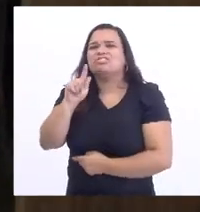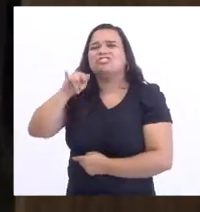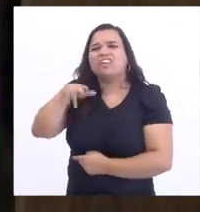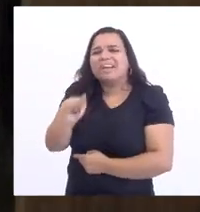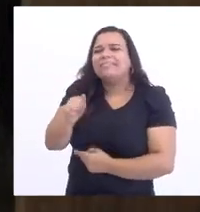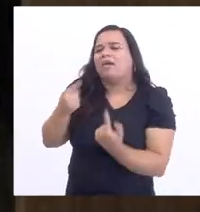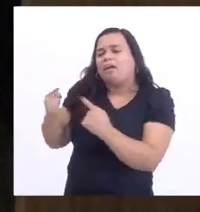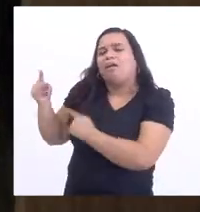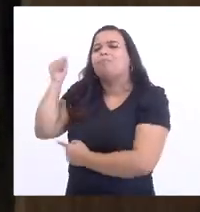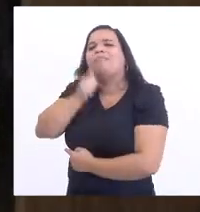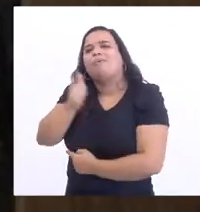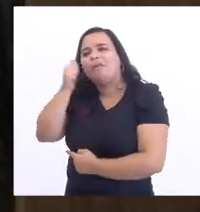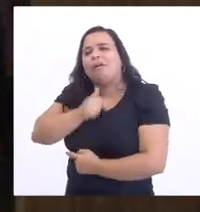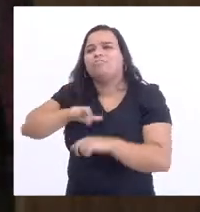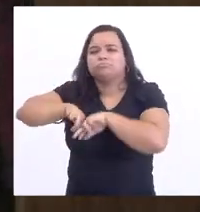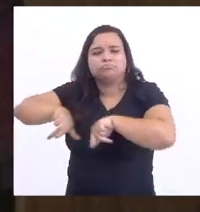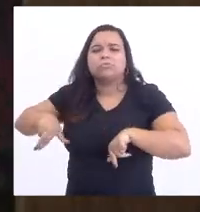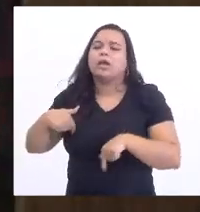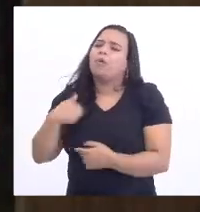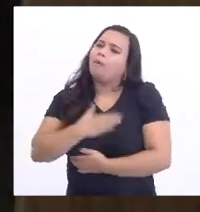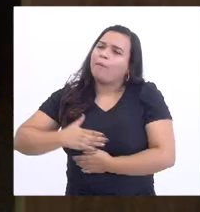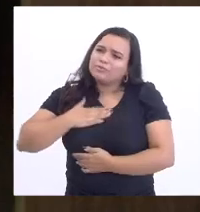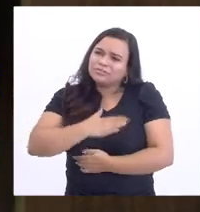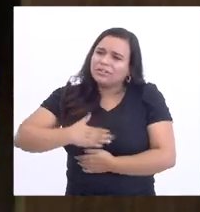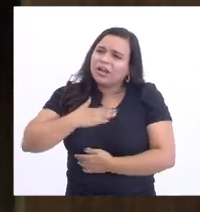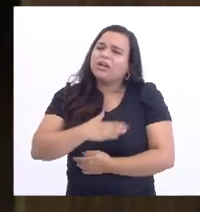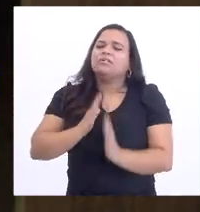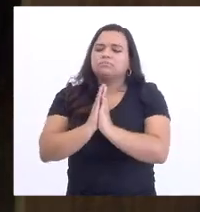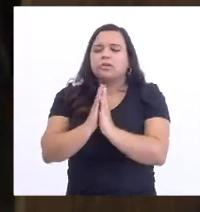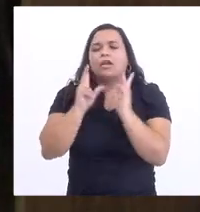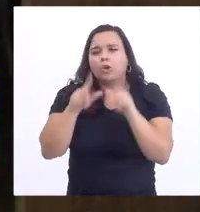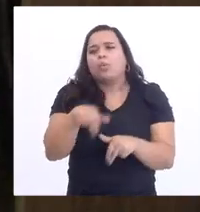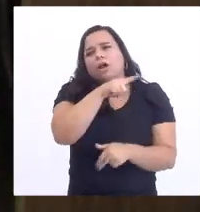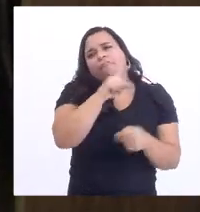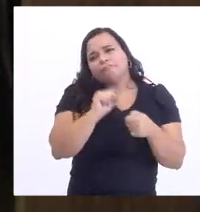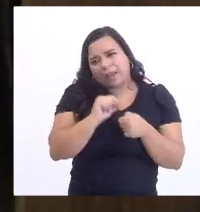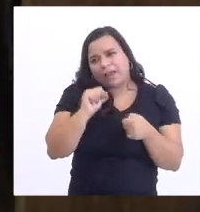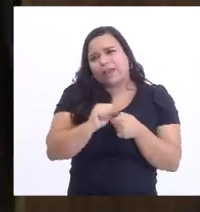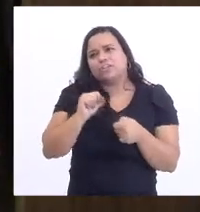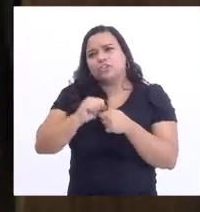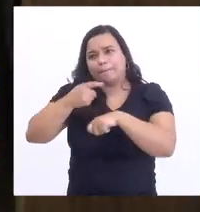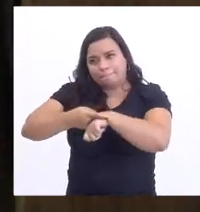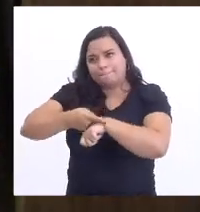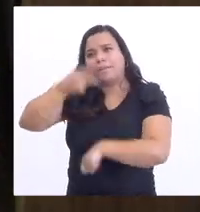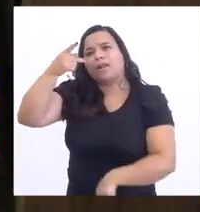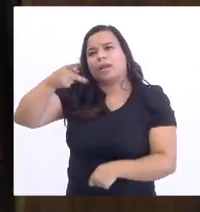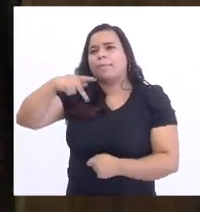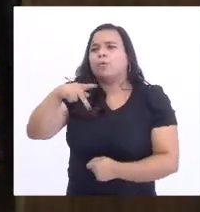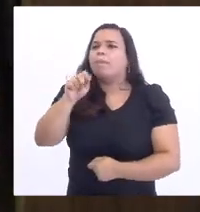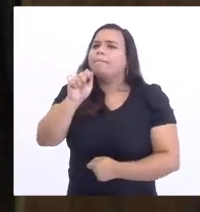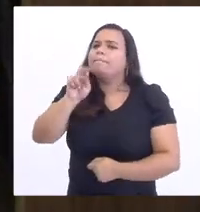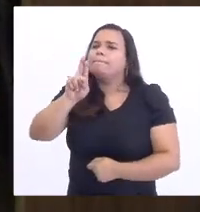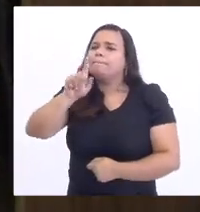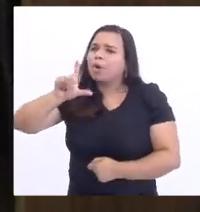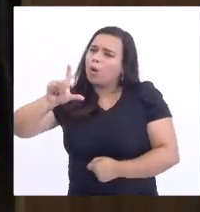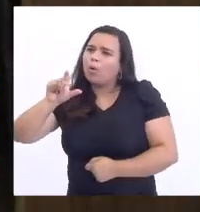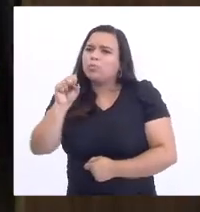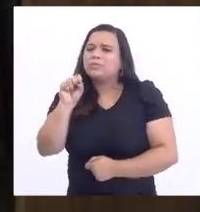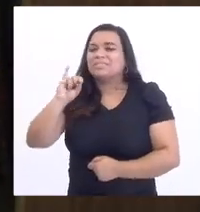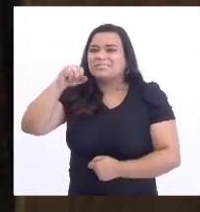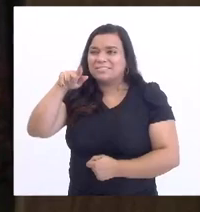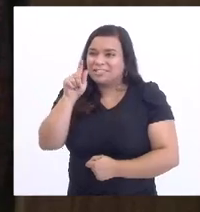que, assim como o senhor, Vossa Excelência, fez com o prêmio Paul Singer, que todas